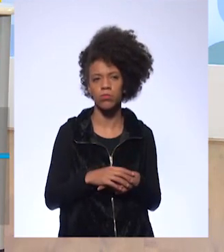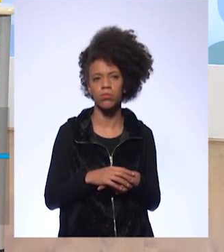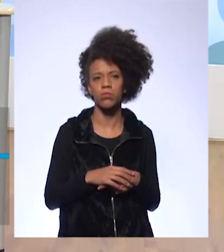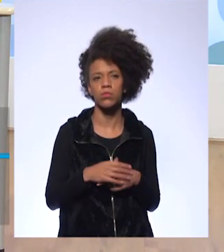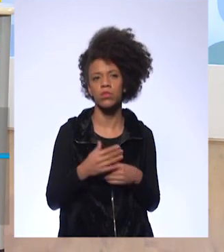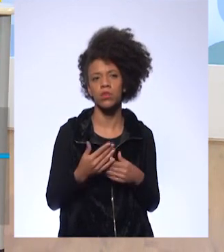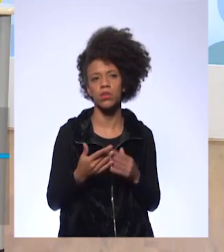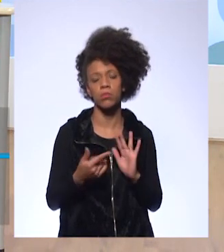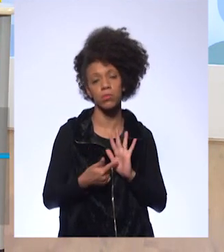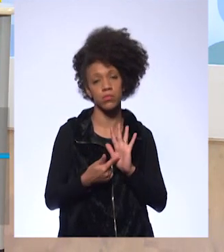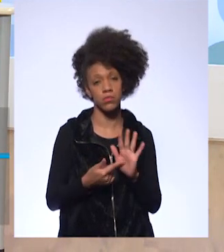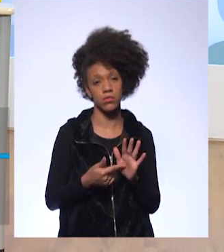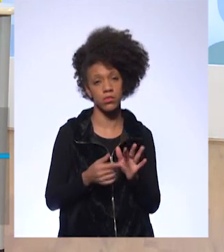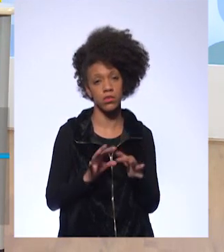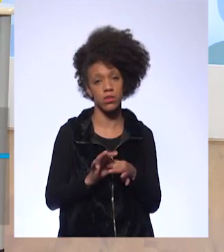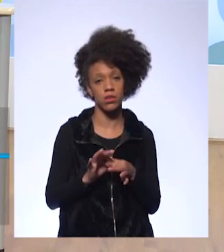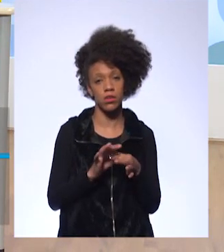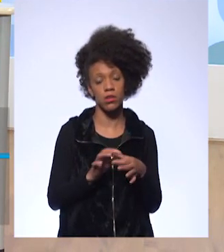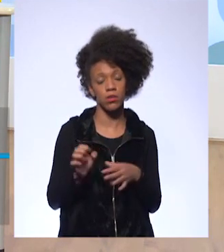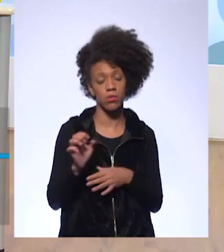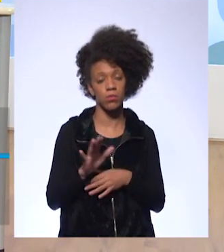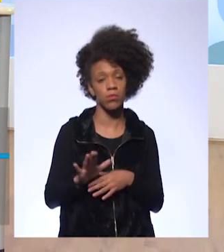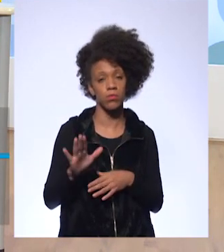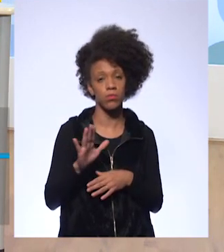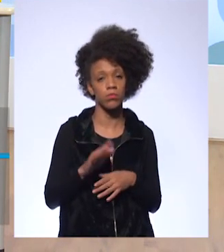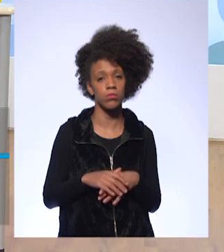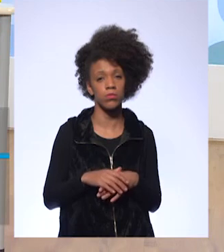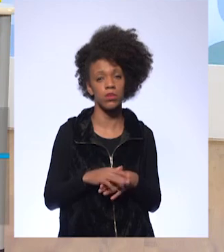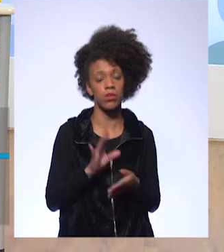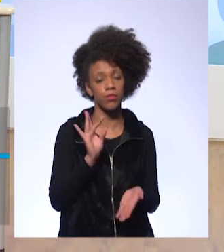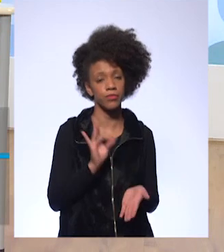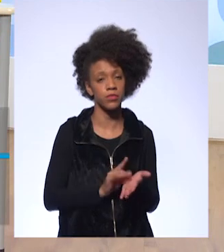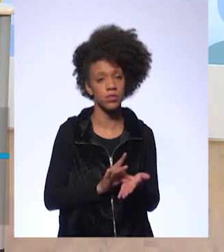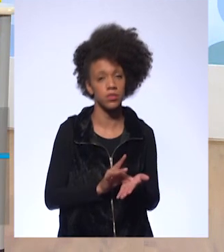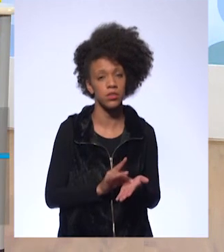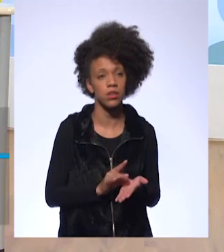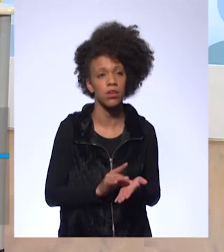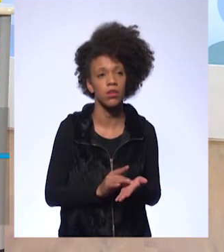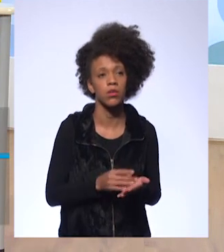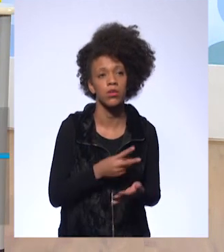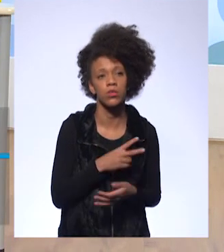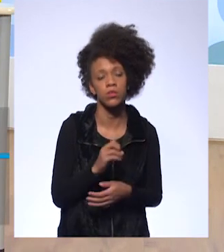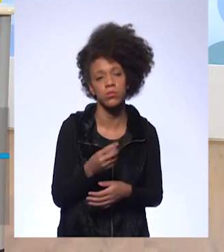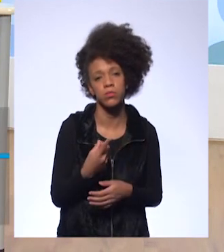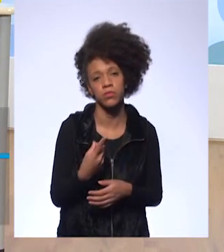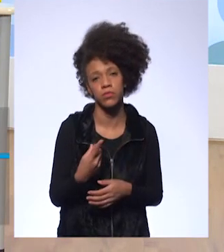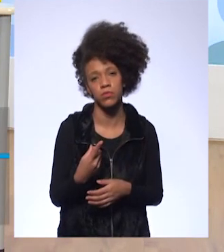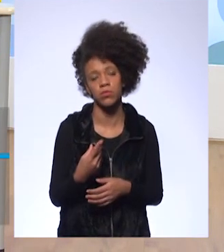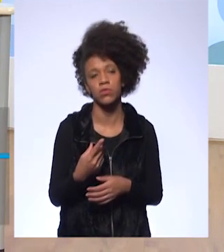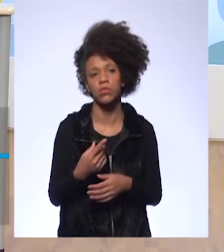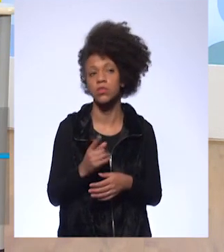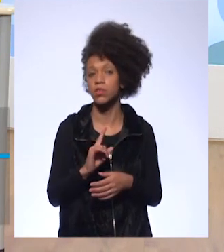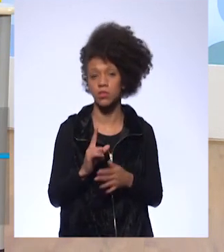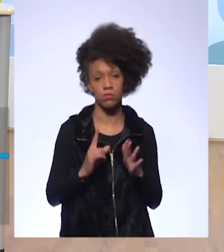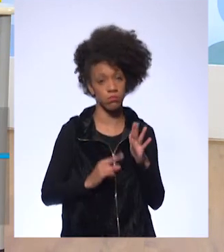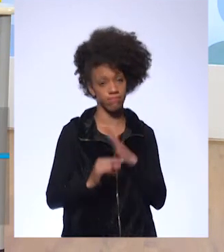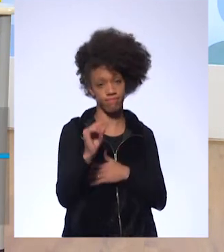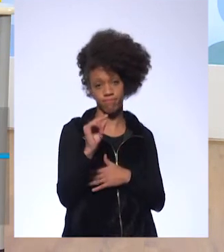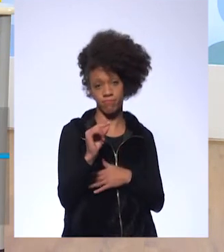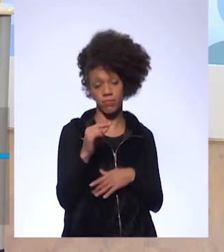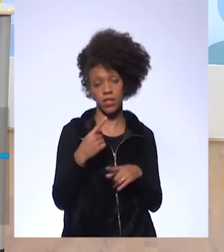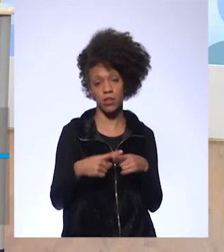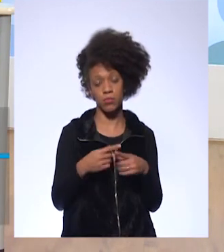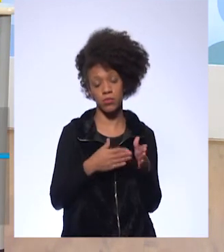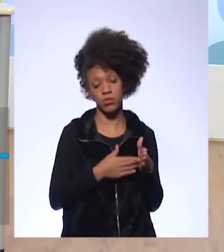algumas vezes coloca lá o Reino Unido vai sair oficialmente em 2021, ele já está saindo. Não, ele já saiu. É que